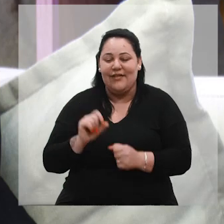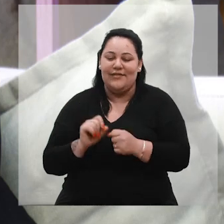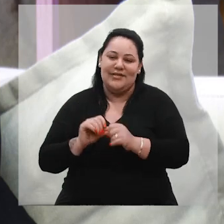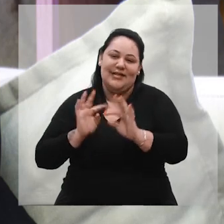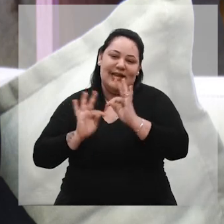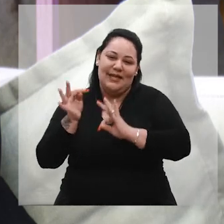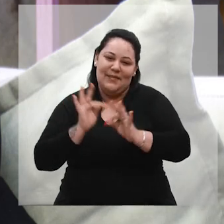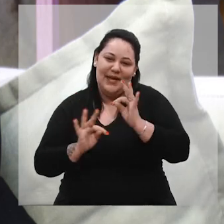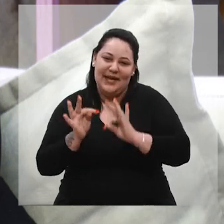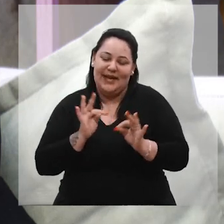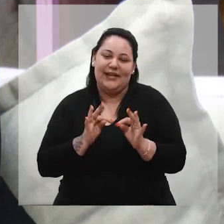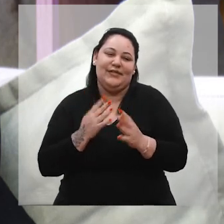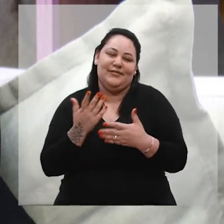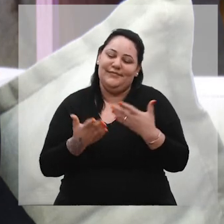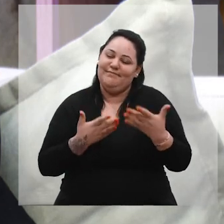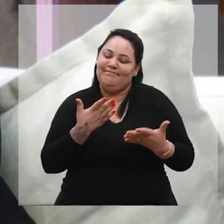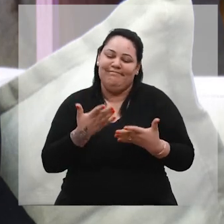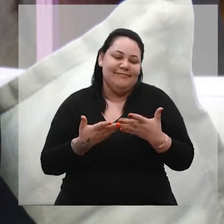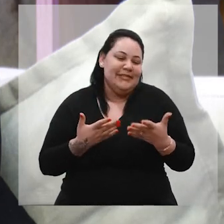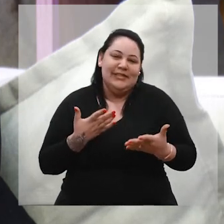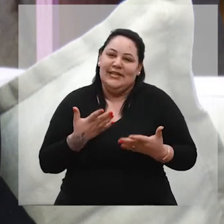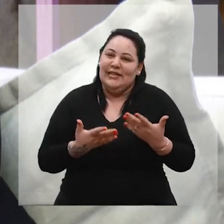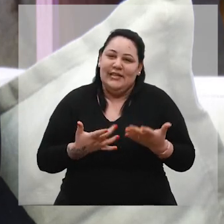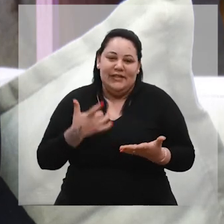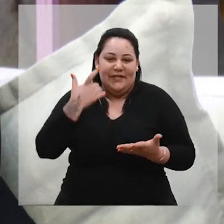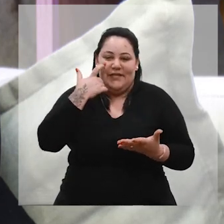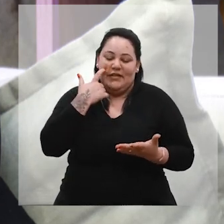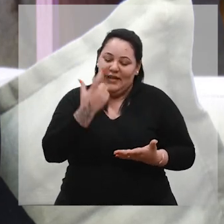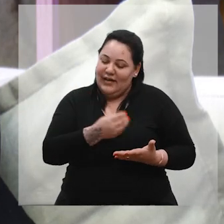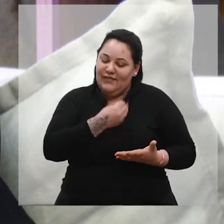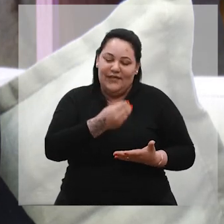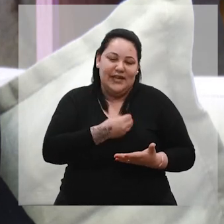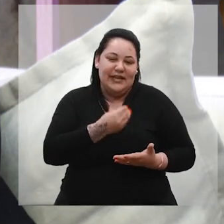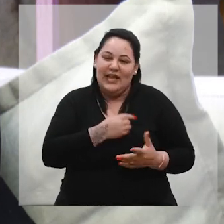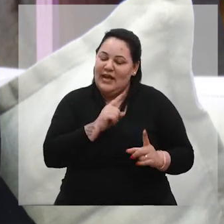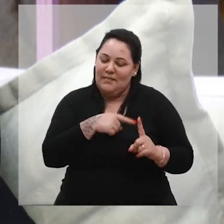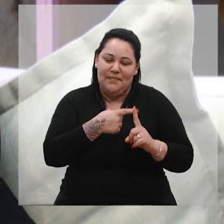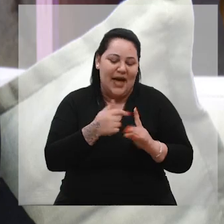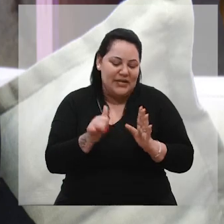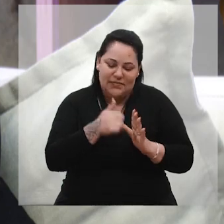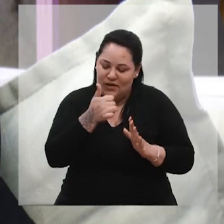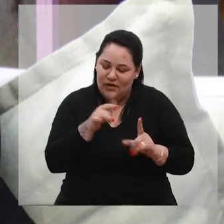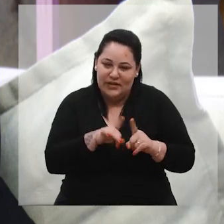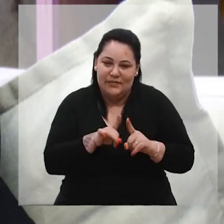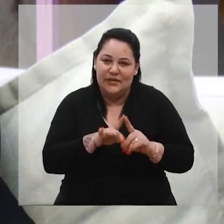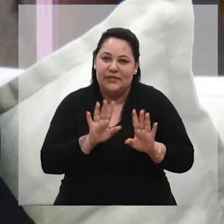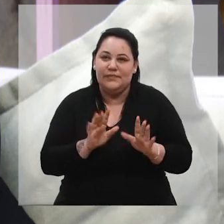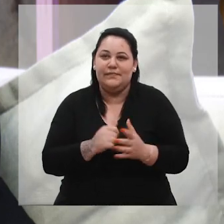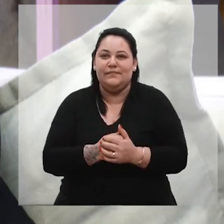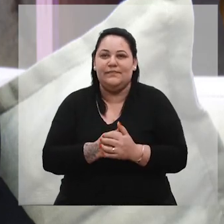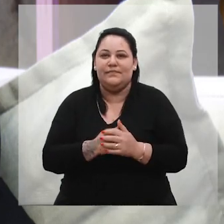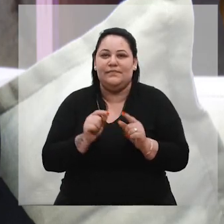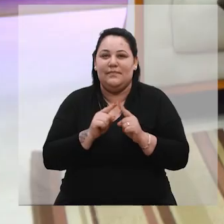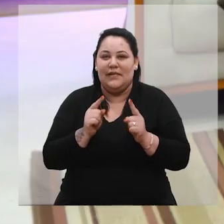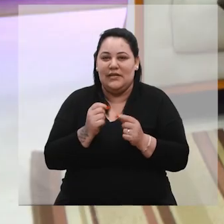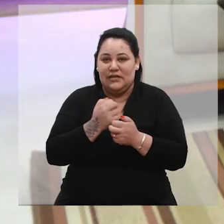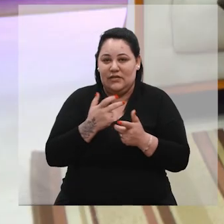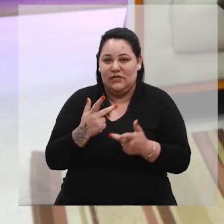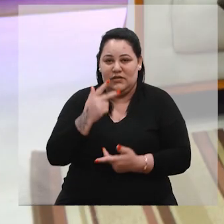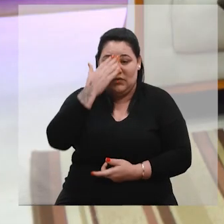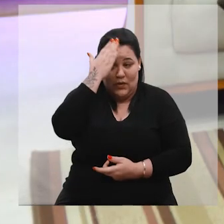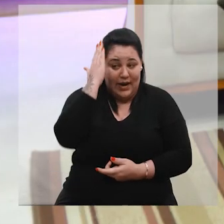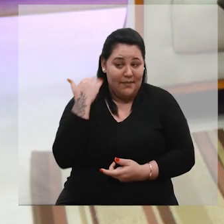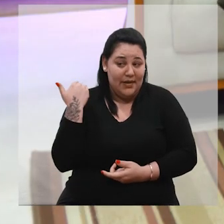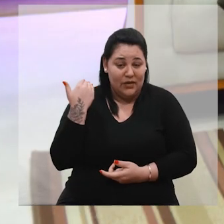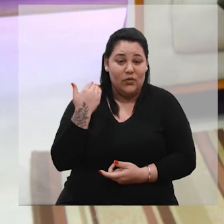fazendo o tratamento, né? Tu vai vendo que a vida é muito mais do que isso, e aí... Mas isso do cabelo é